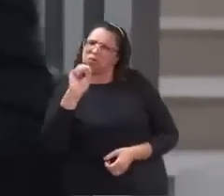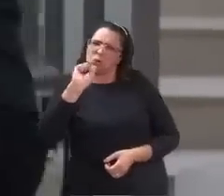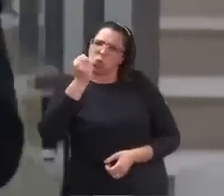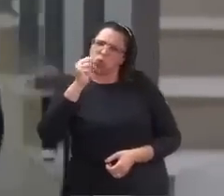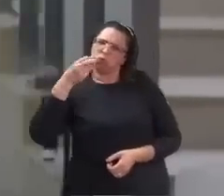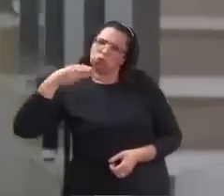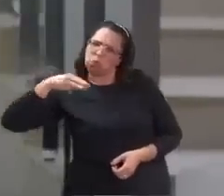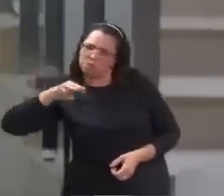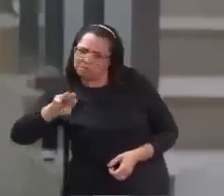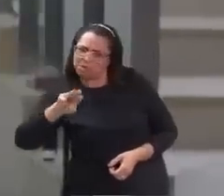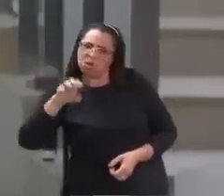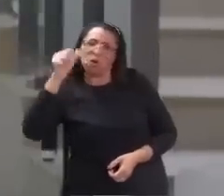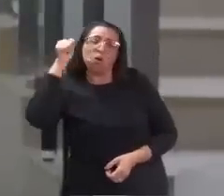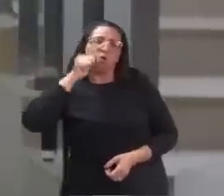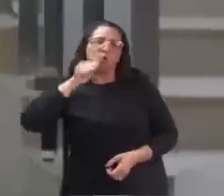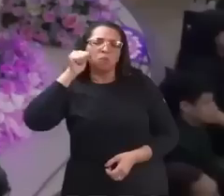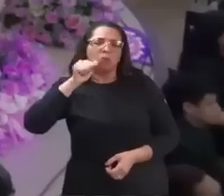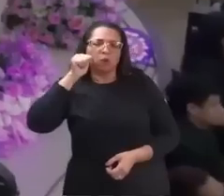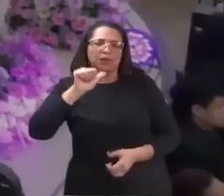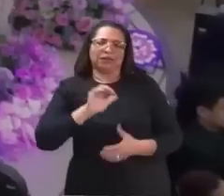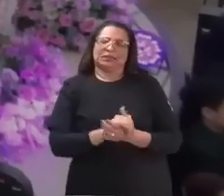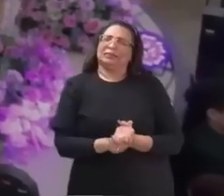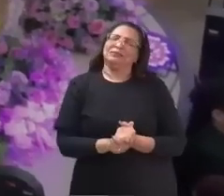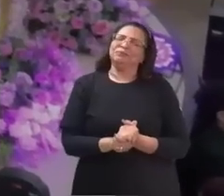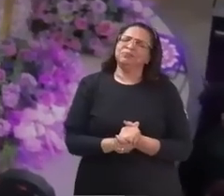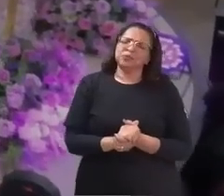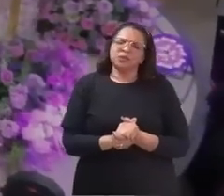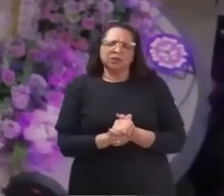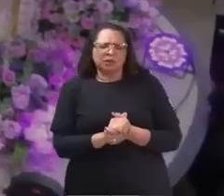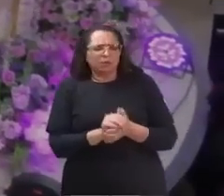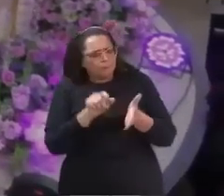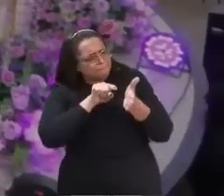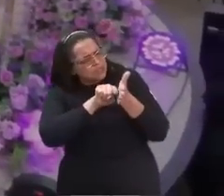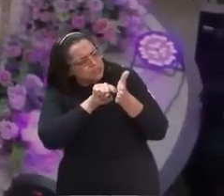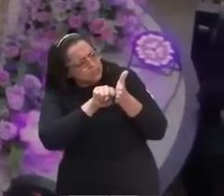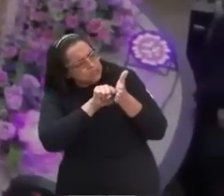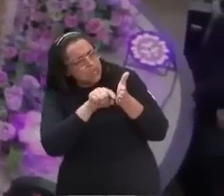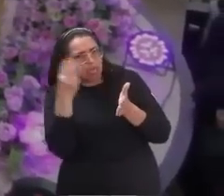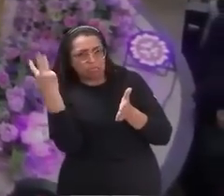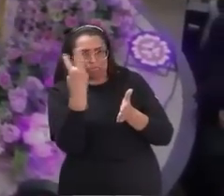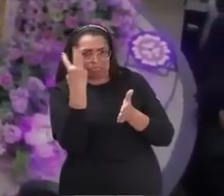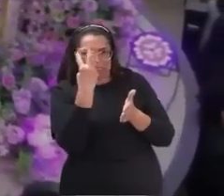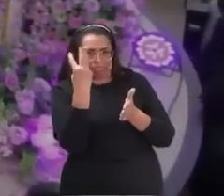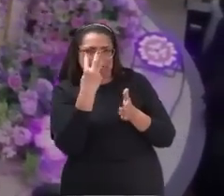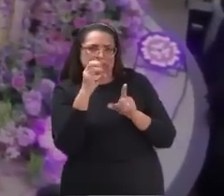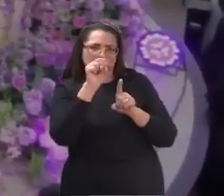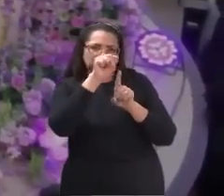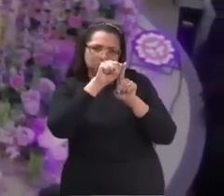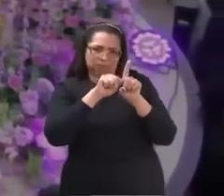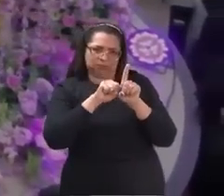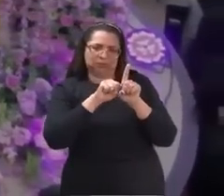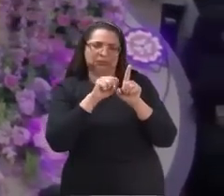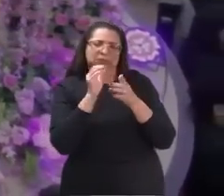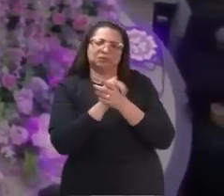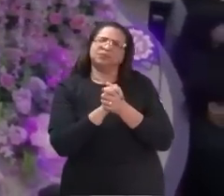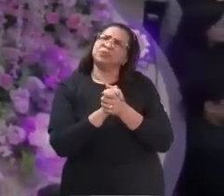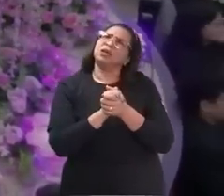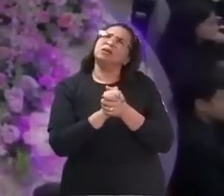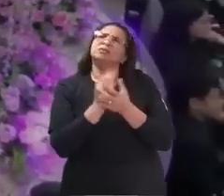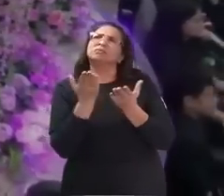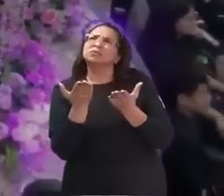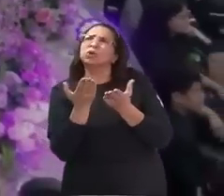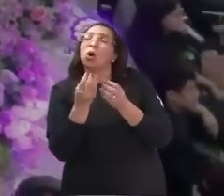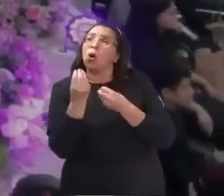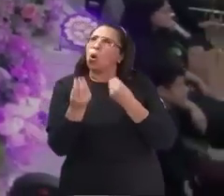E eu passei 13 meses para uma mensagem, para falar sobre o poder, de onde vem esse poder da mulher,